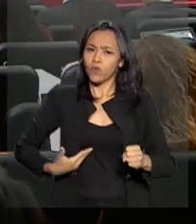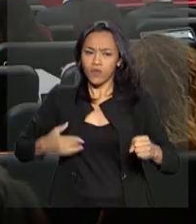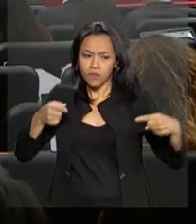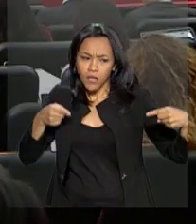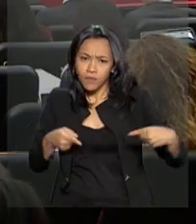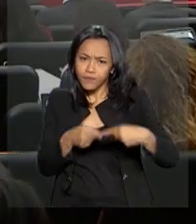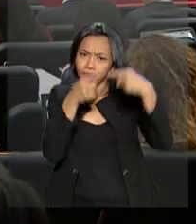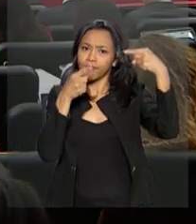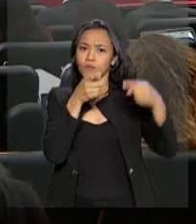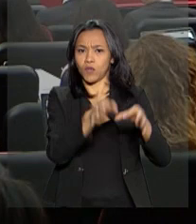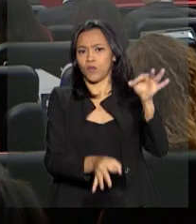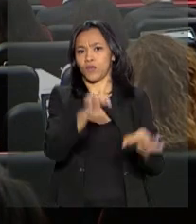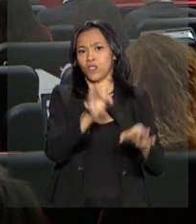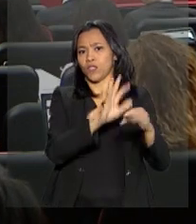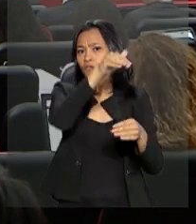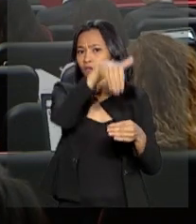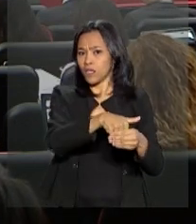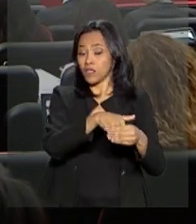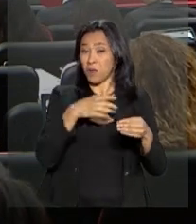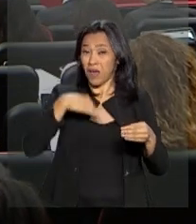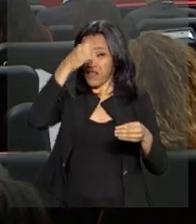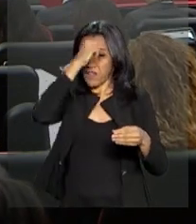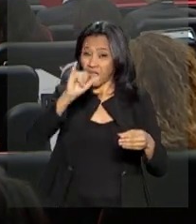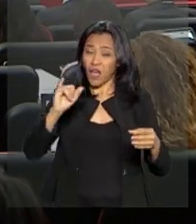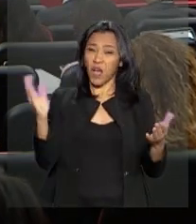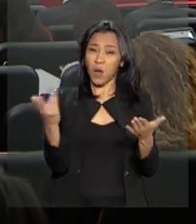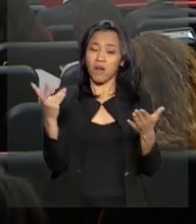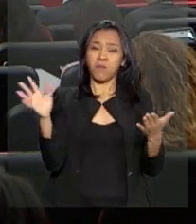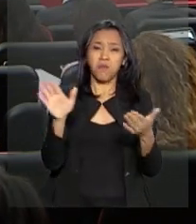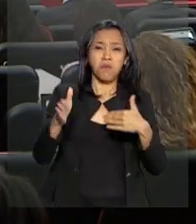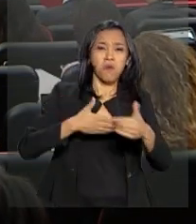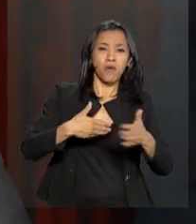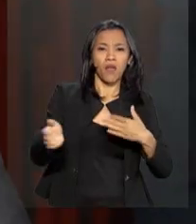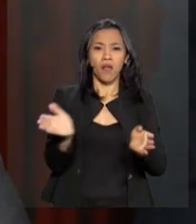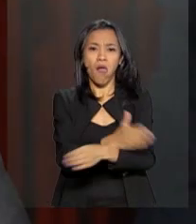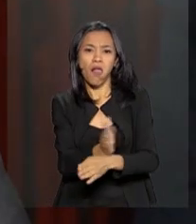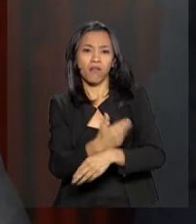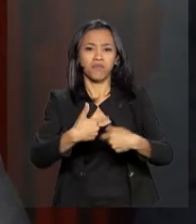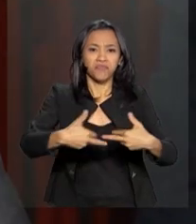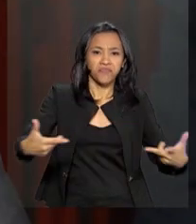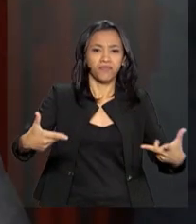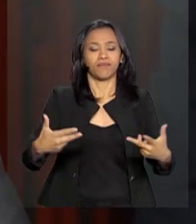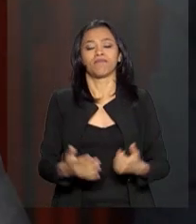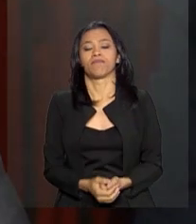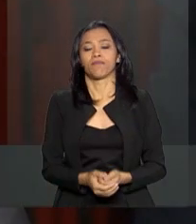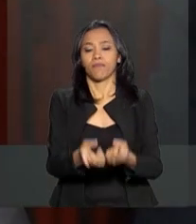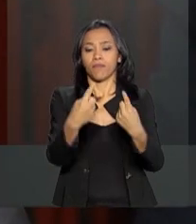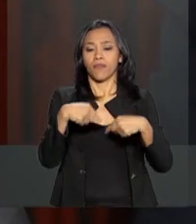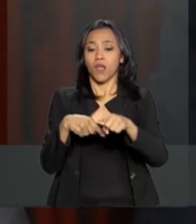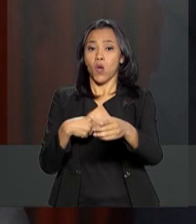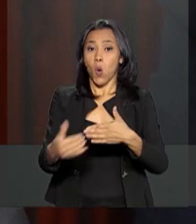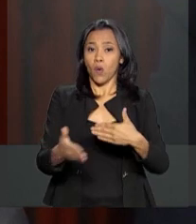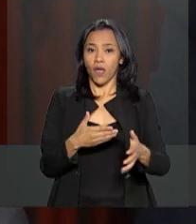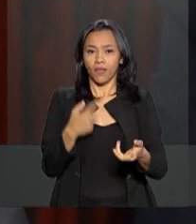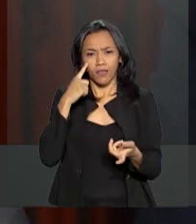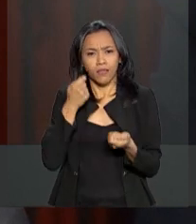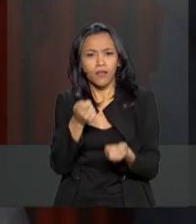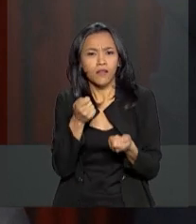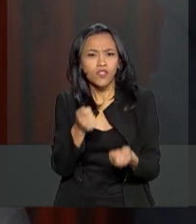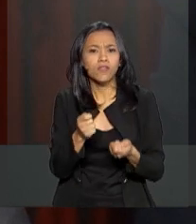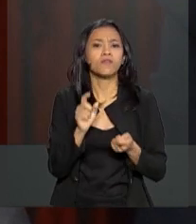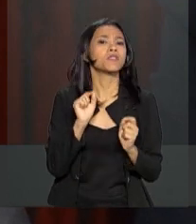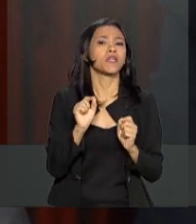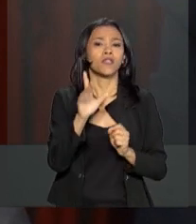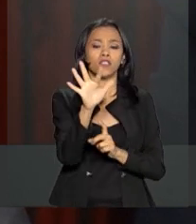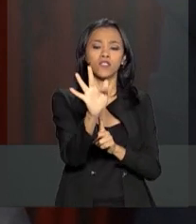para combater qualquer tentativa de fraude no processo todo e qualquer tentativa de fraudar a